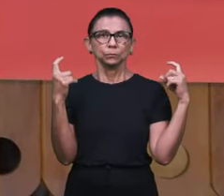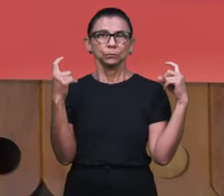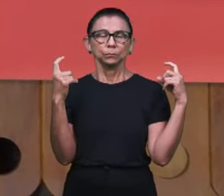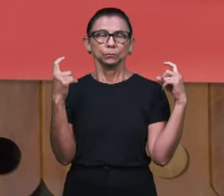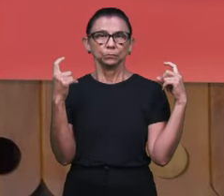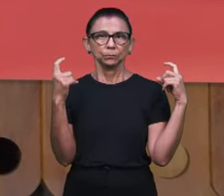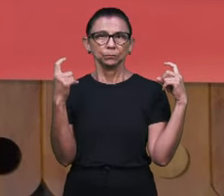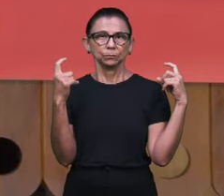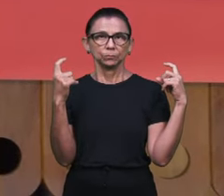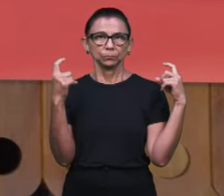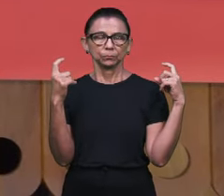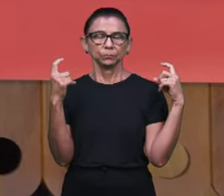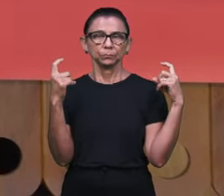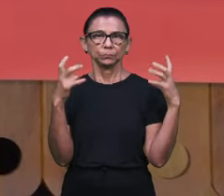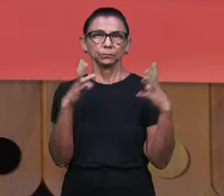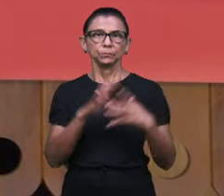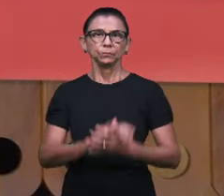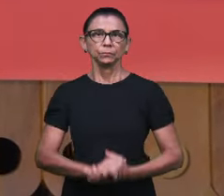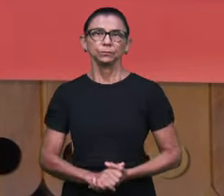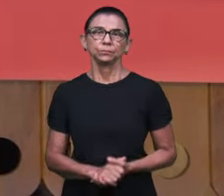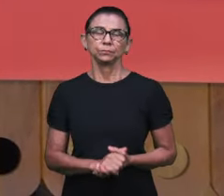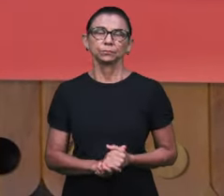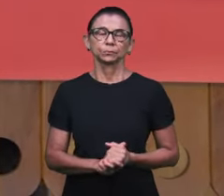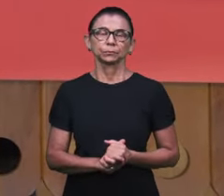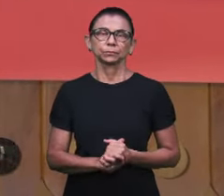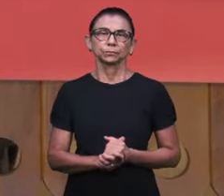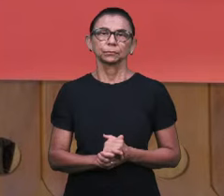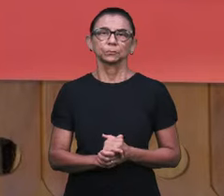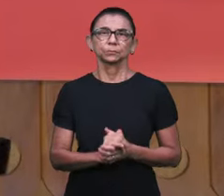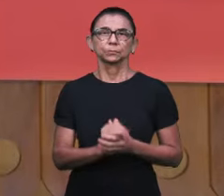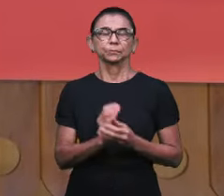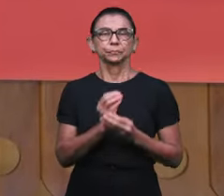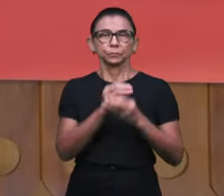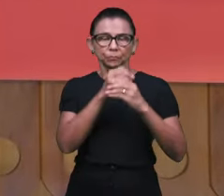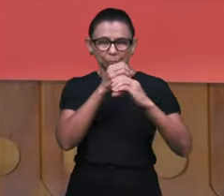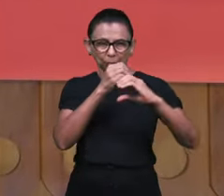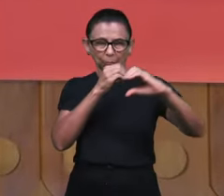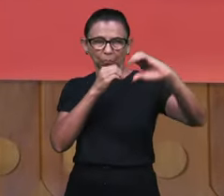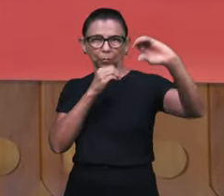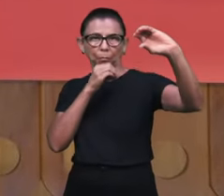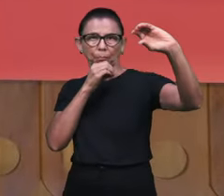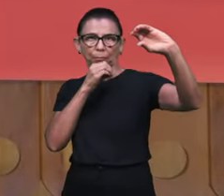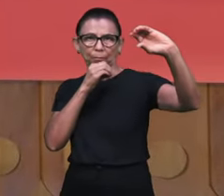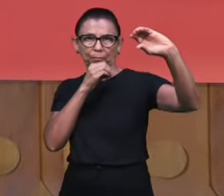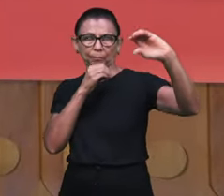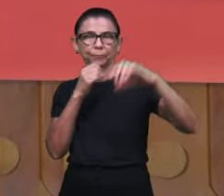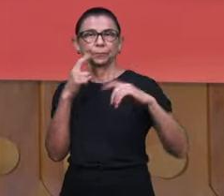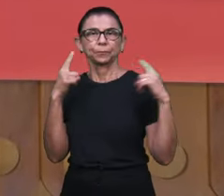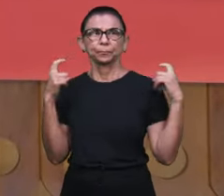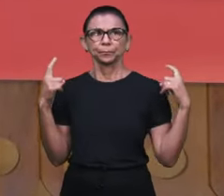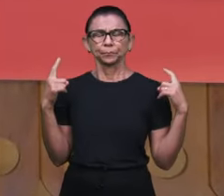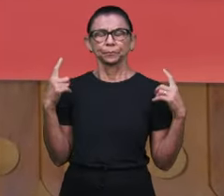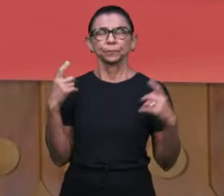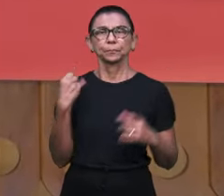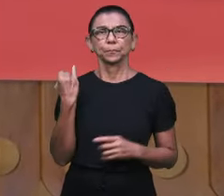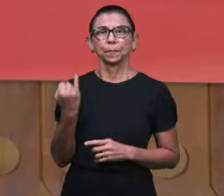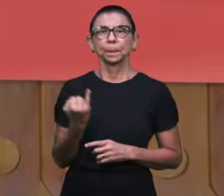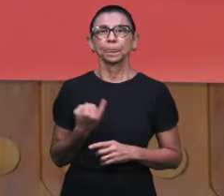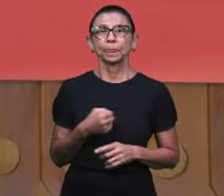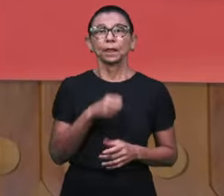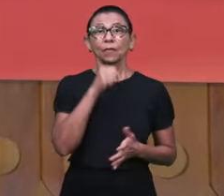que vai sair do instrumento. No Velho Testamento, Israel não tinha